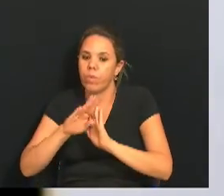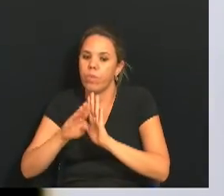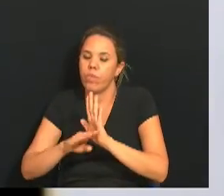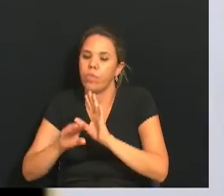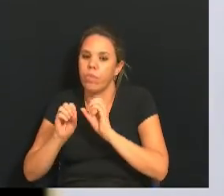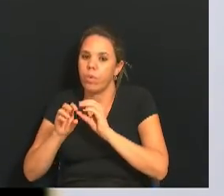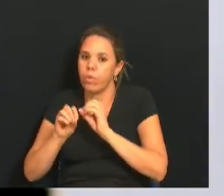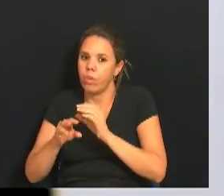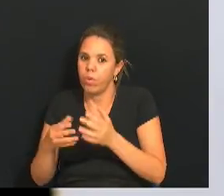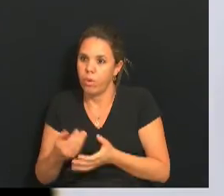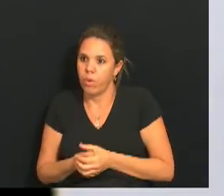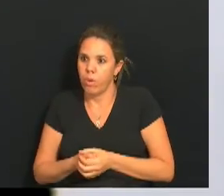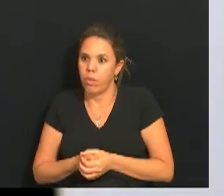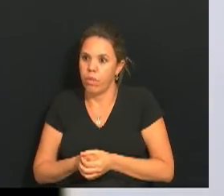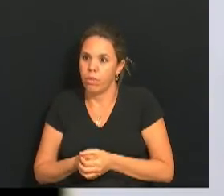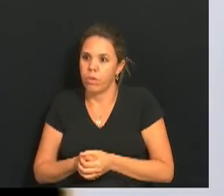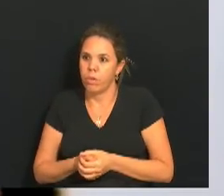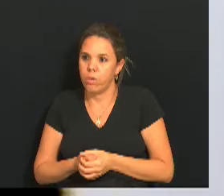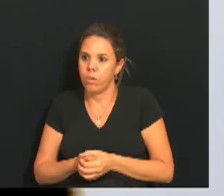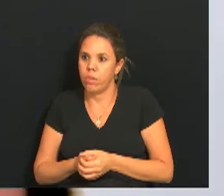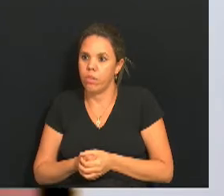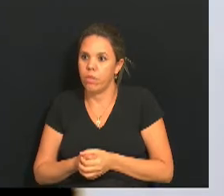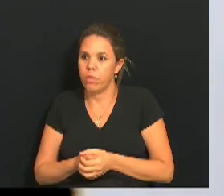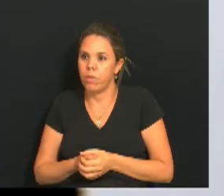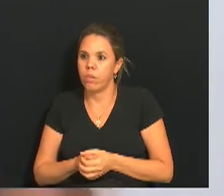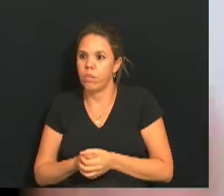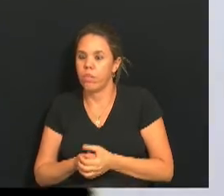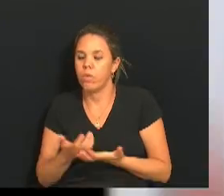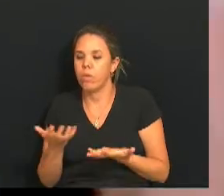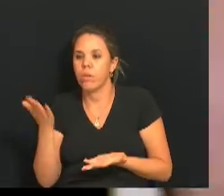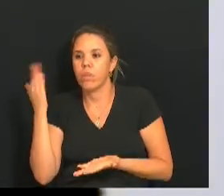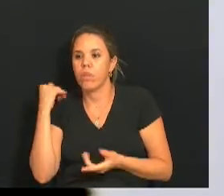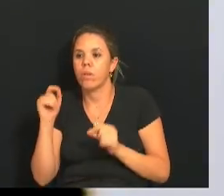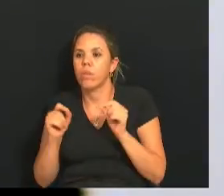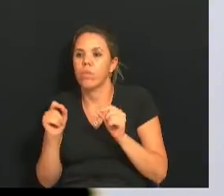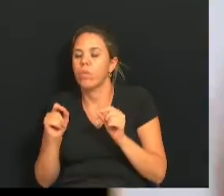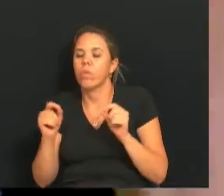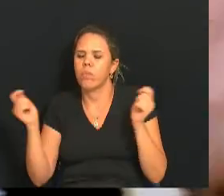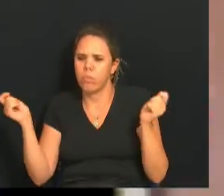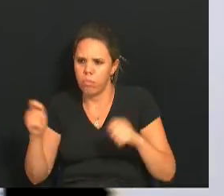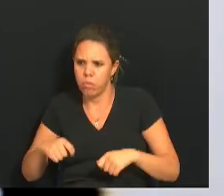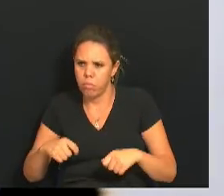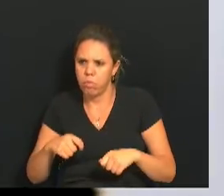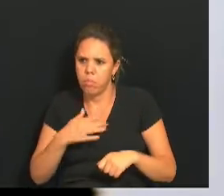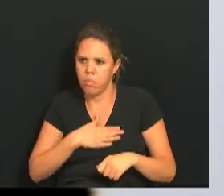Educação. Então, eu queria saber o seguinte, vale a pena